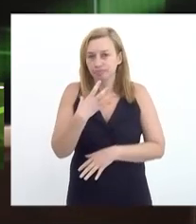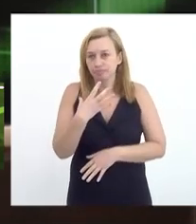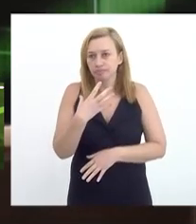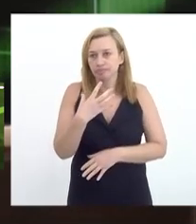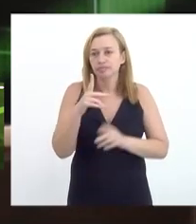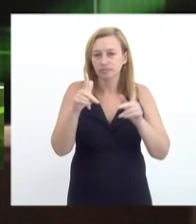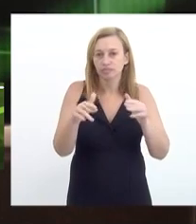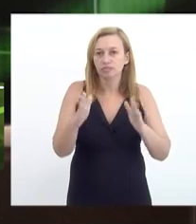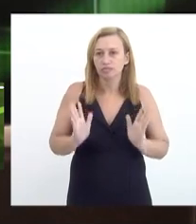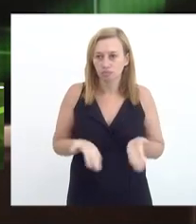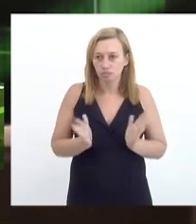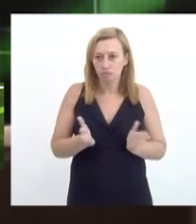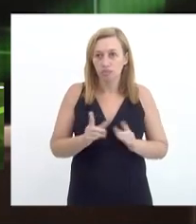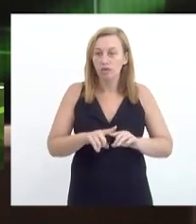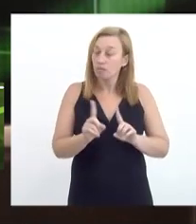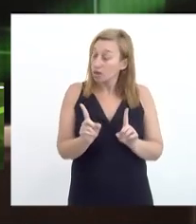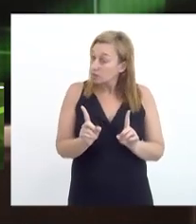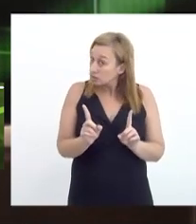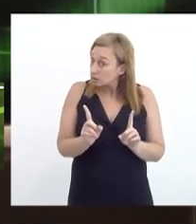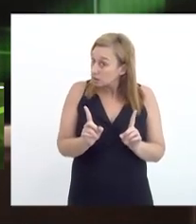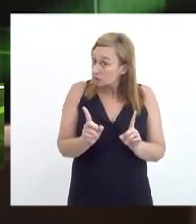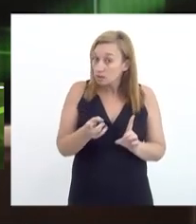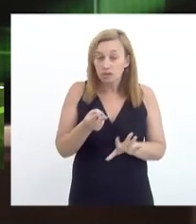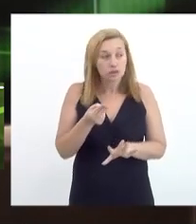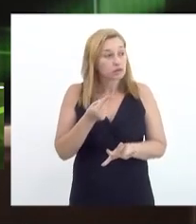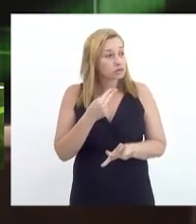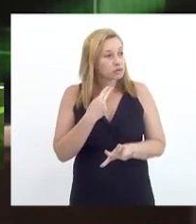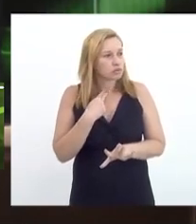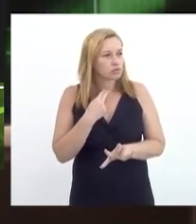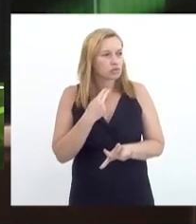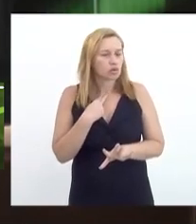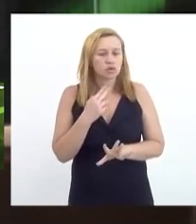avançamos hoje Mas não dá Para a gente querer